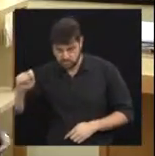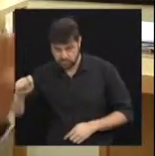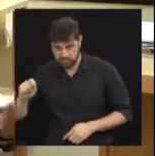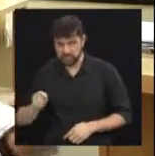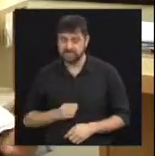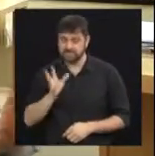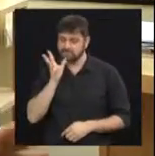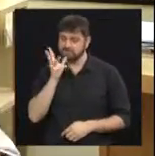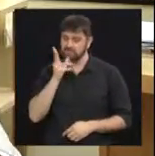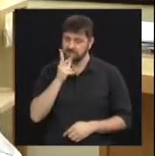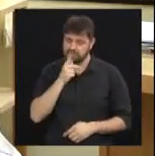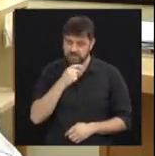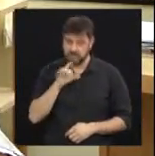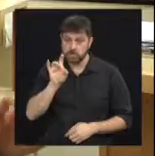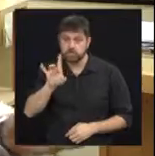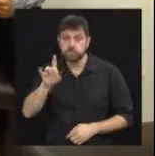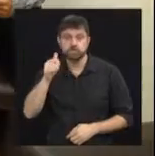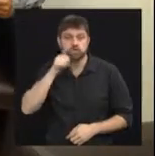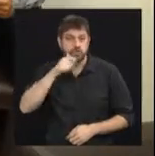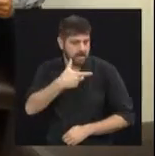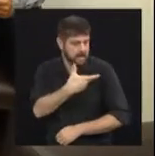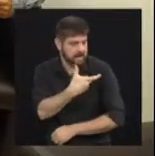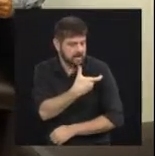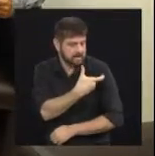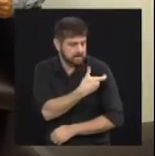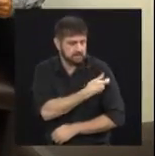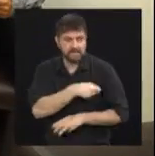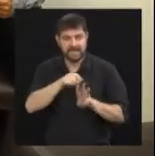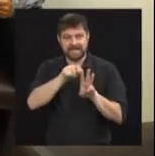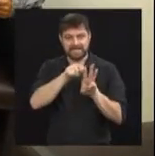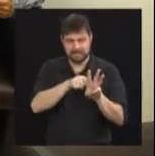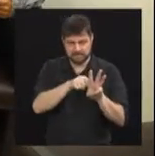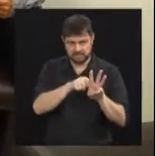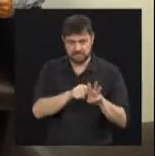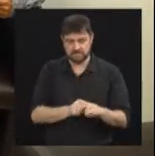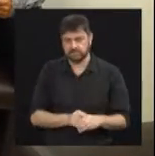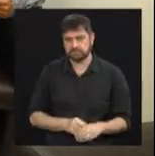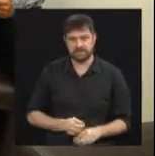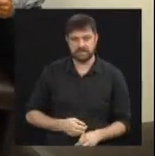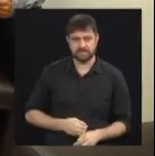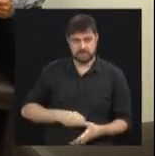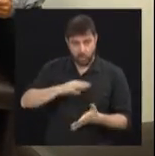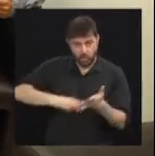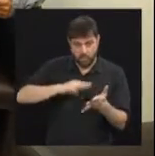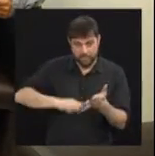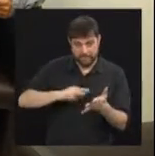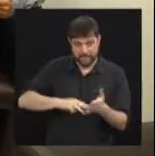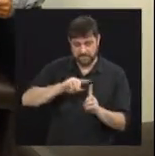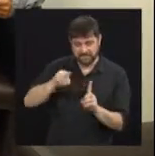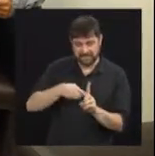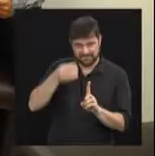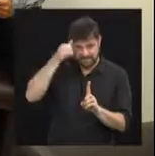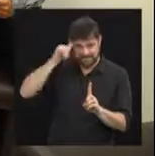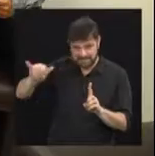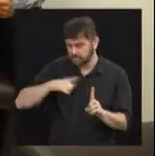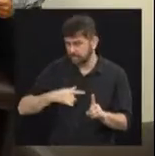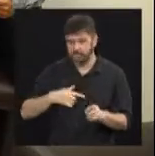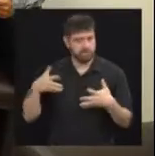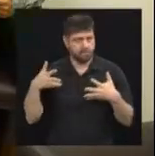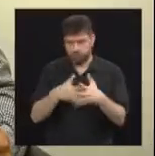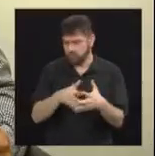método, mas apenas no caso do método injetável trimestral. Nos demais casos, os estudos mostram que não há comprometimento